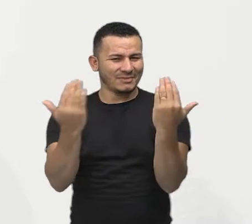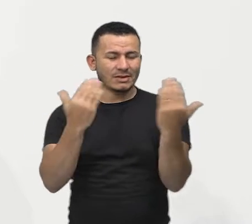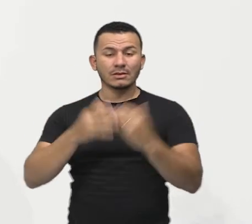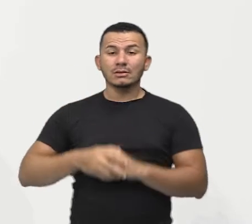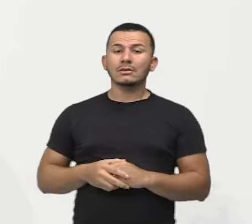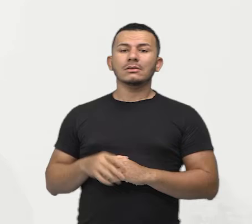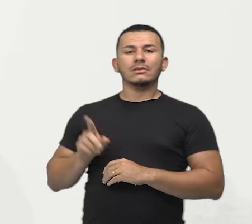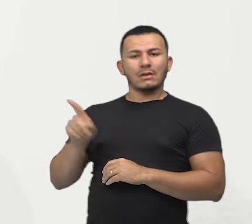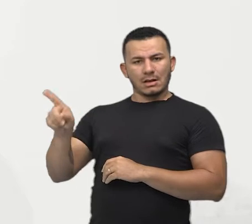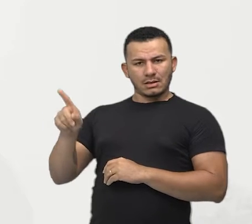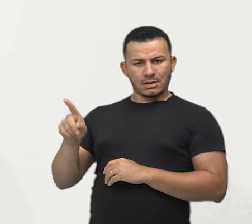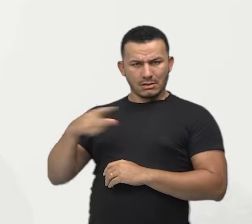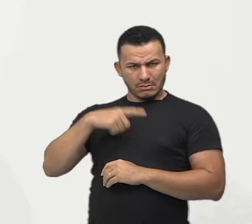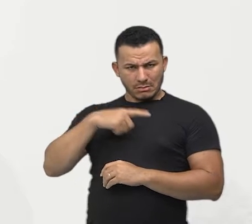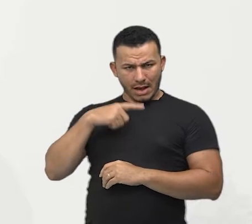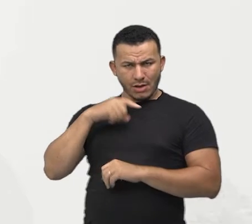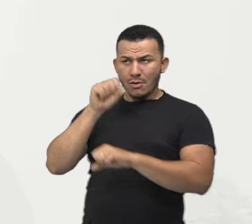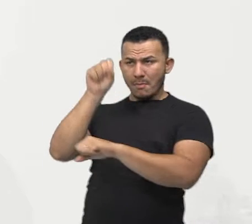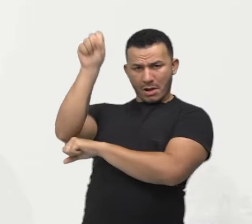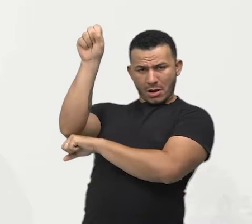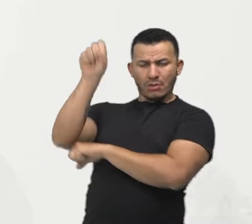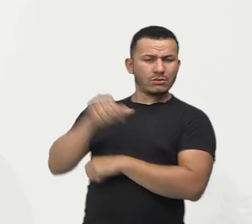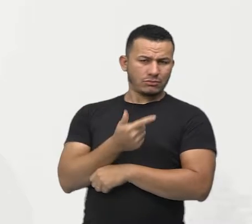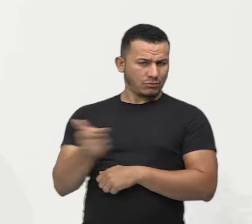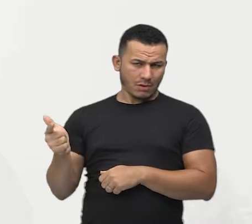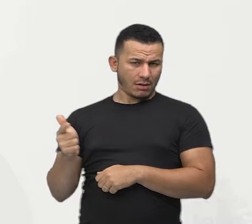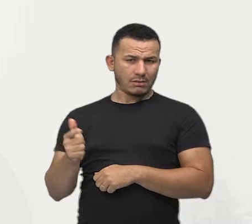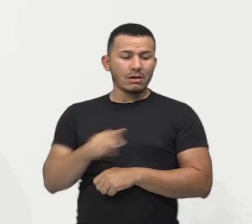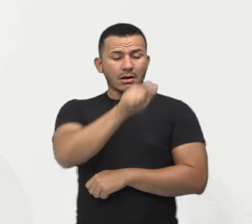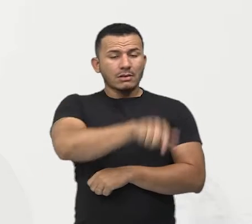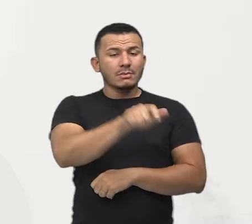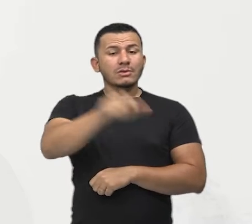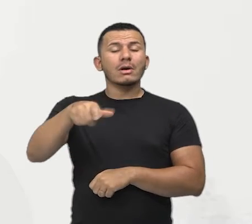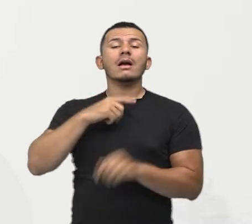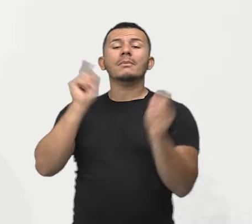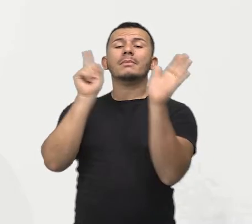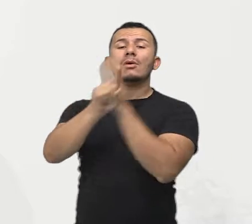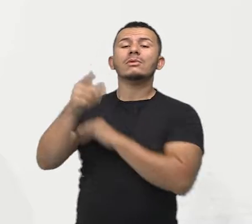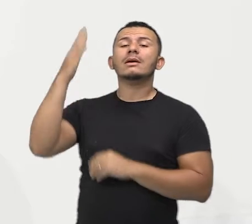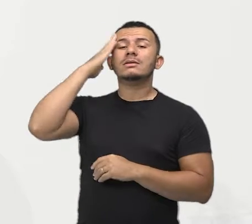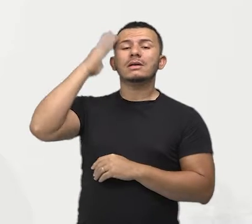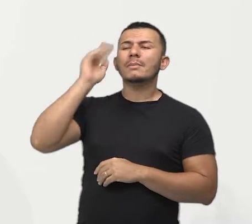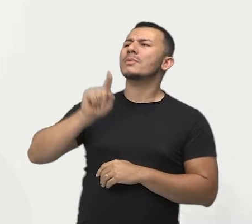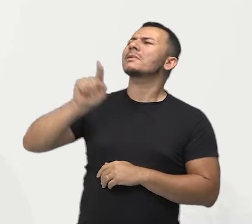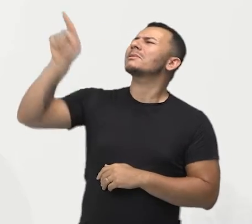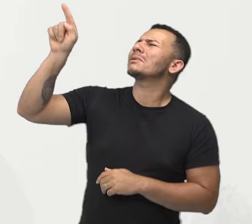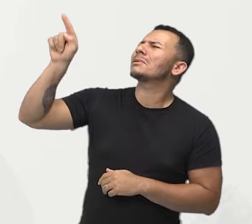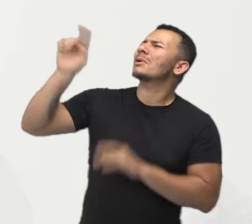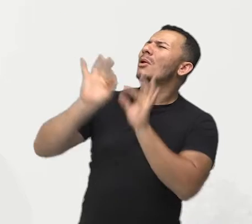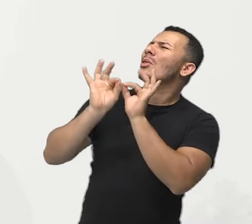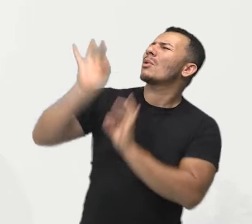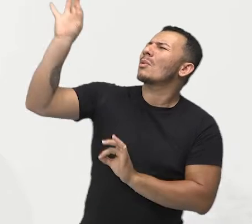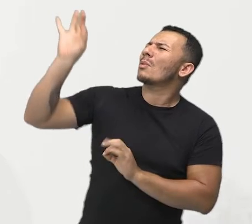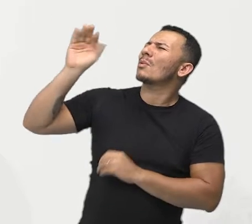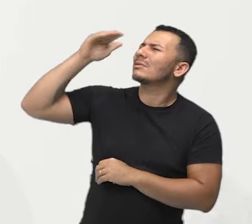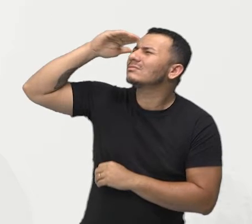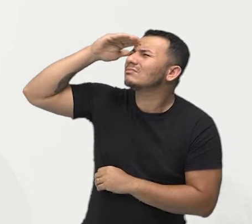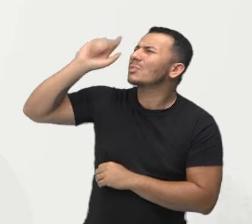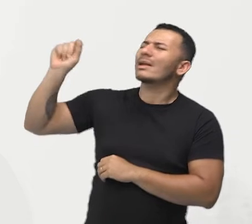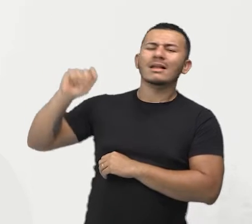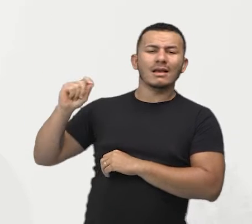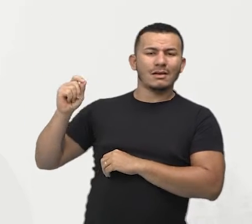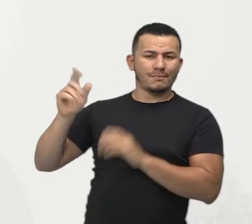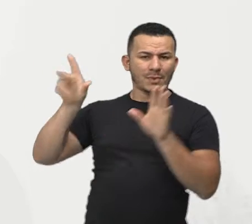Aqui nós temos um super-herói. Observem que não. Os personagens questionam o que é aquele objeto que está voando, é um pássaro,